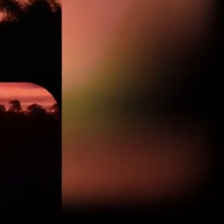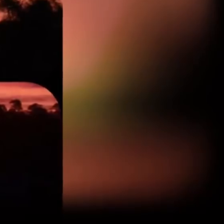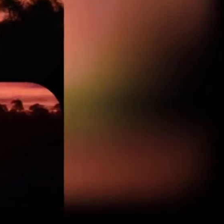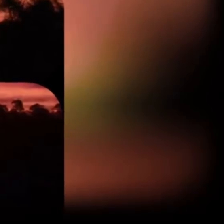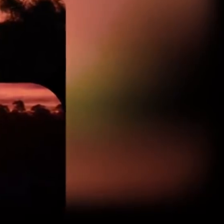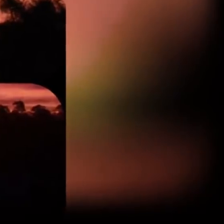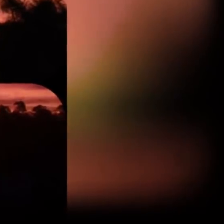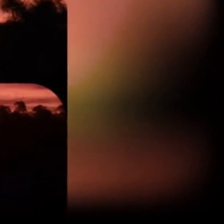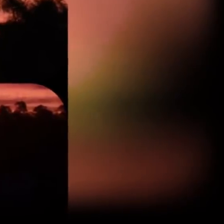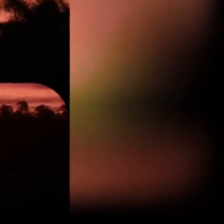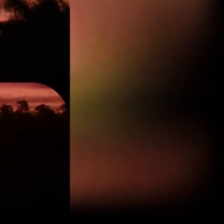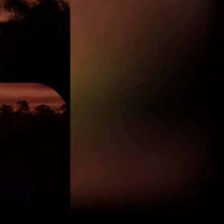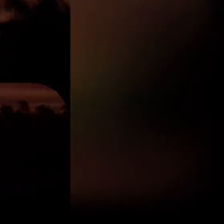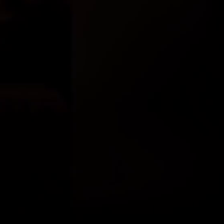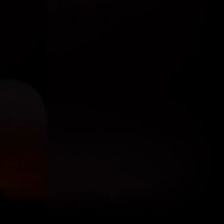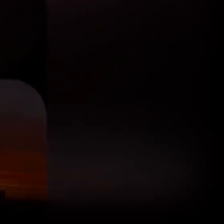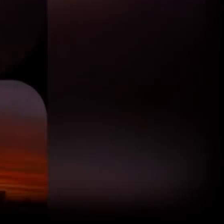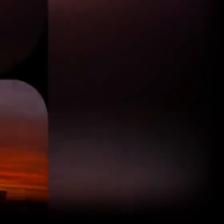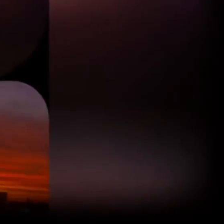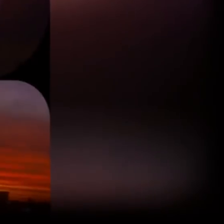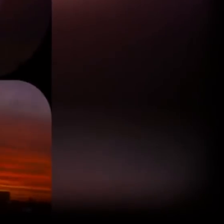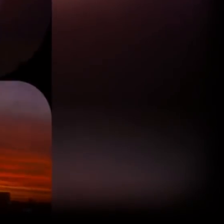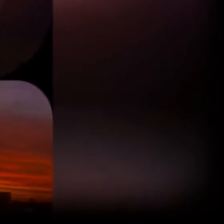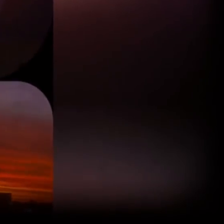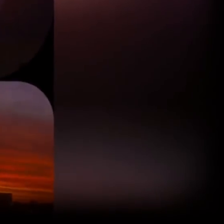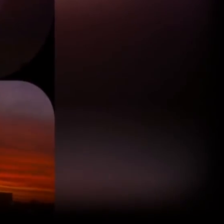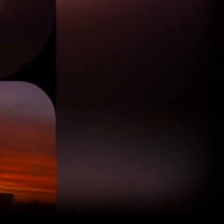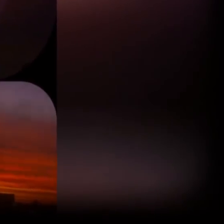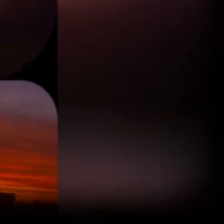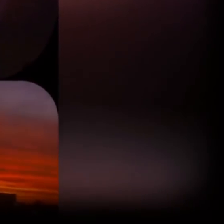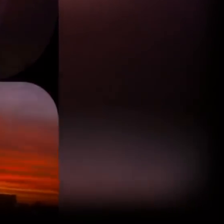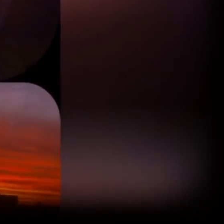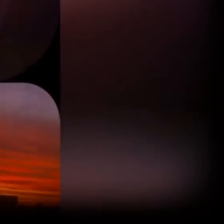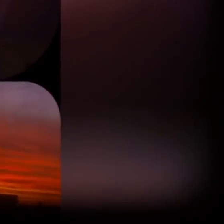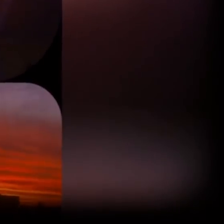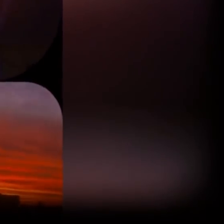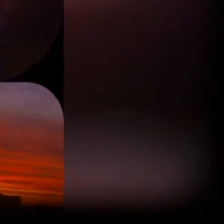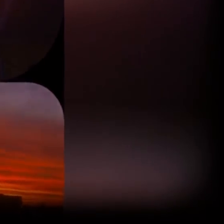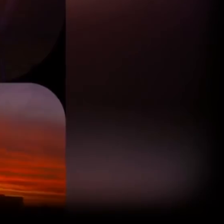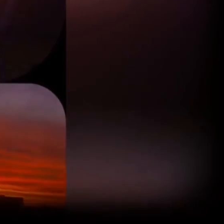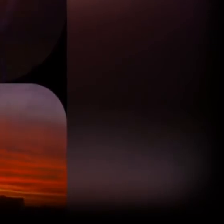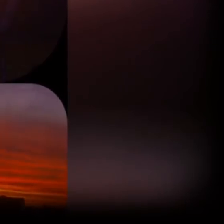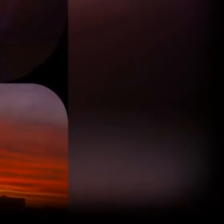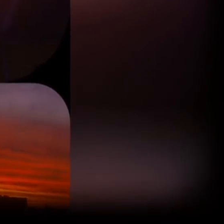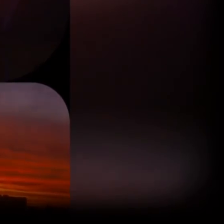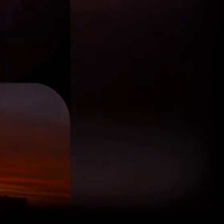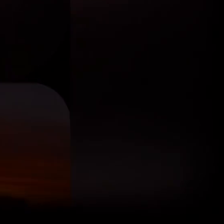Galaxy 2, Galaxy 2, Galaxy 2, Galaxy 2, Galaxy 2.